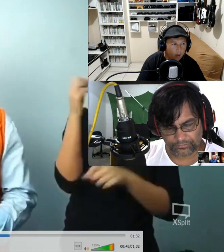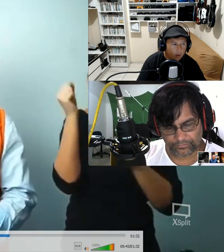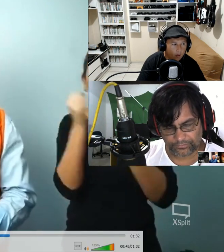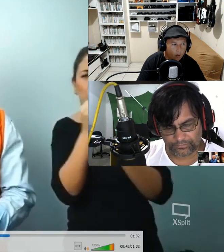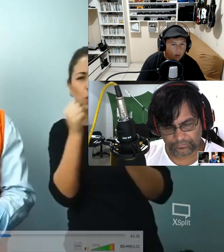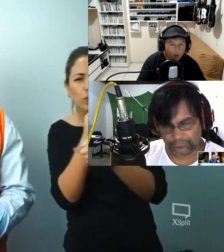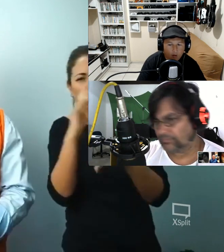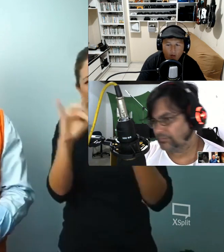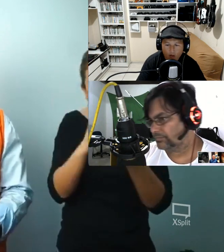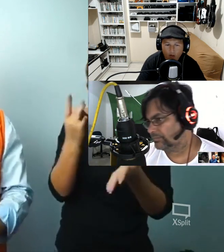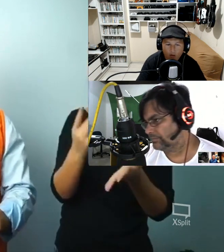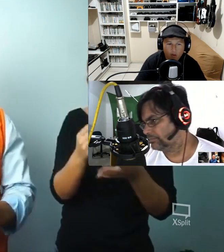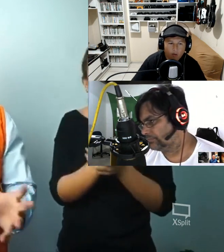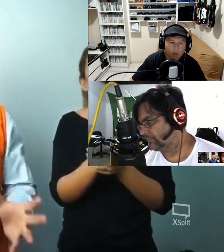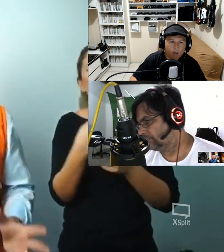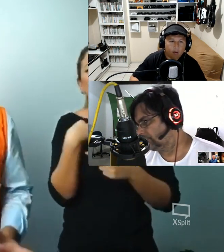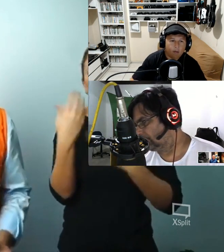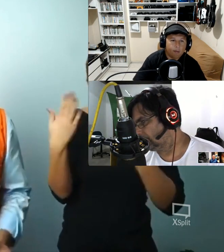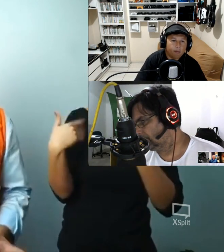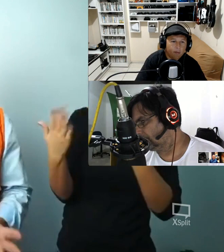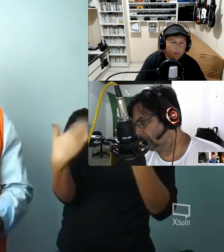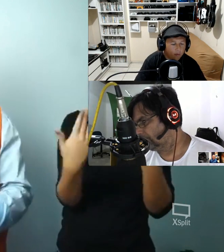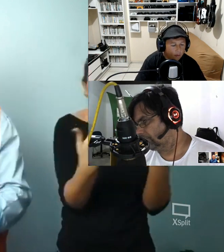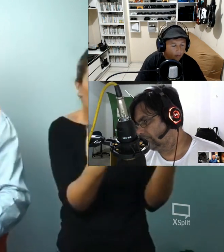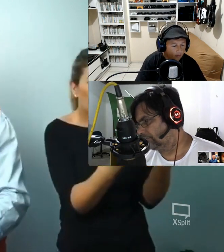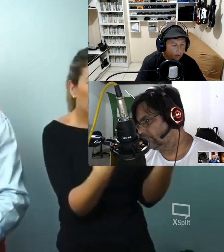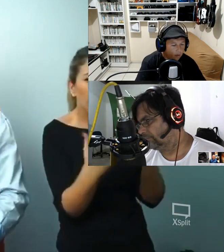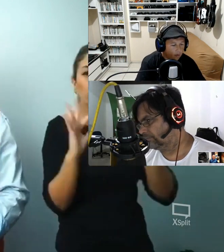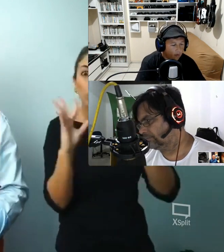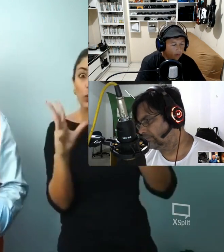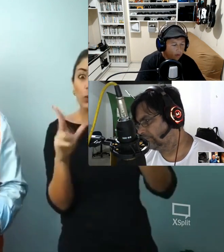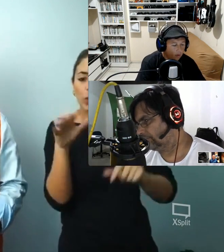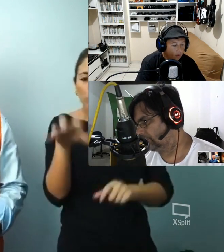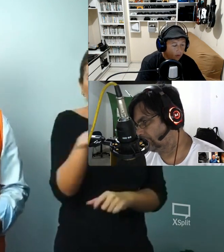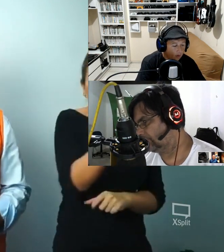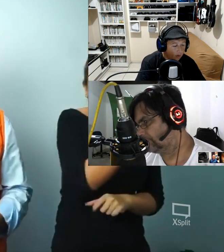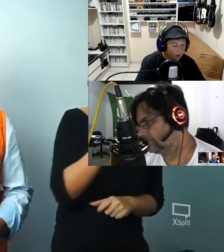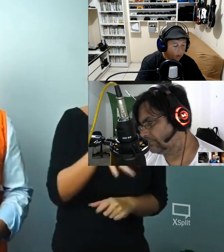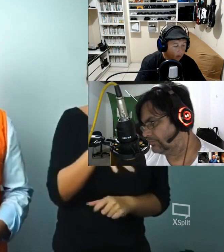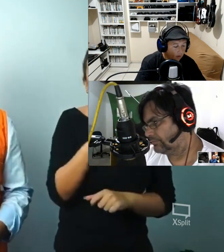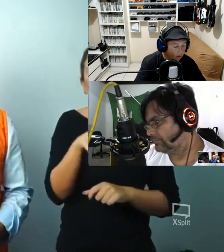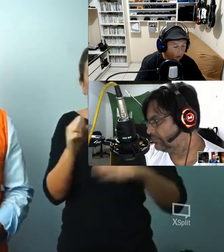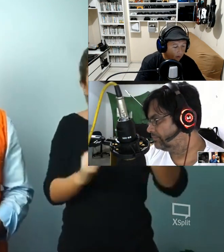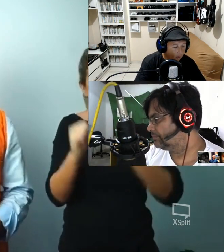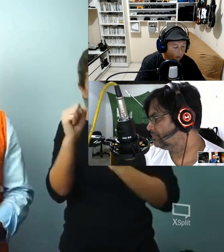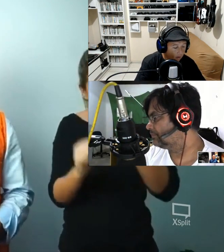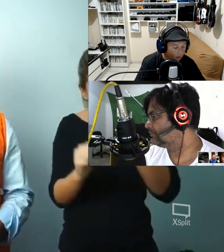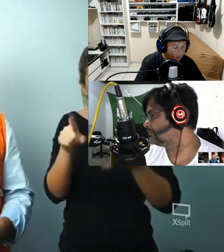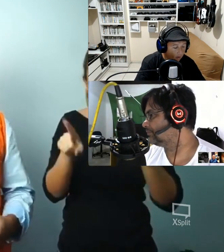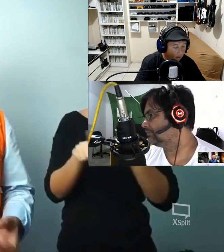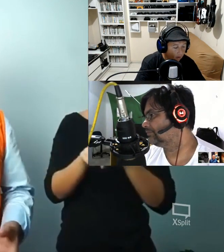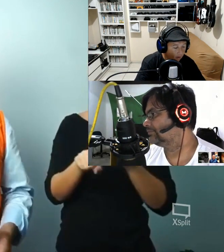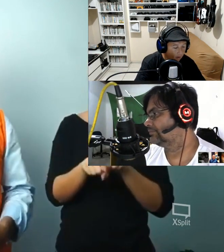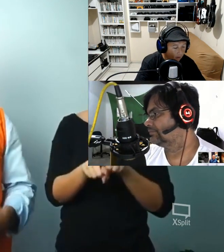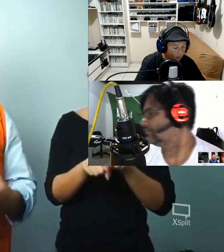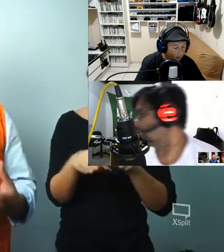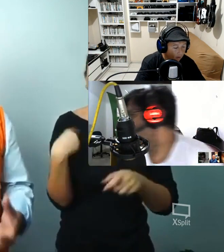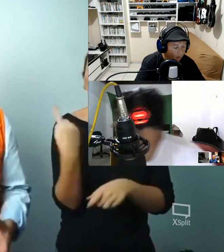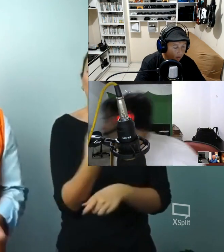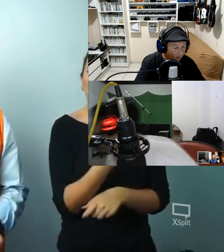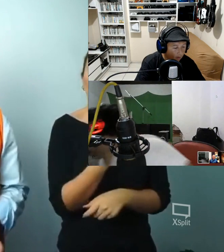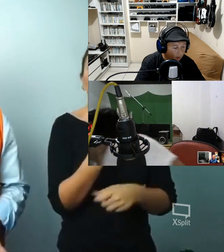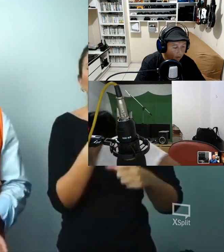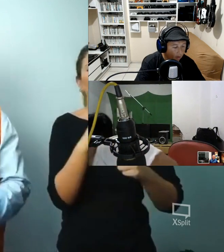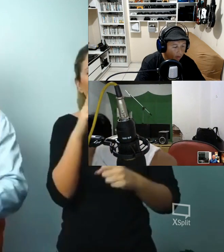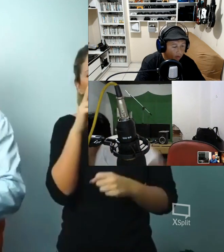estamos ouvindo, enfim, todos os setores também da indústria, para que a gente com segurança possa dizer para o